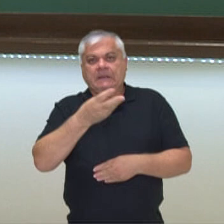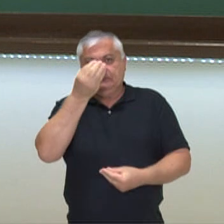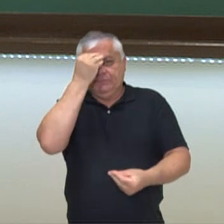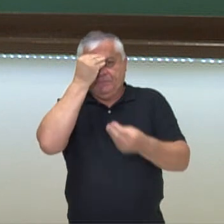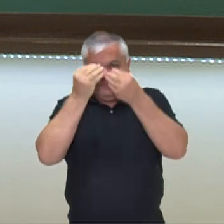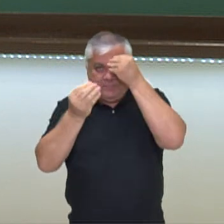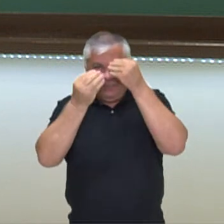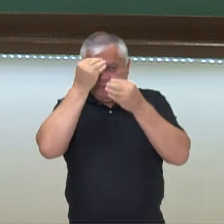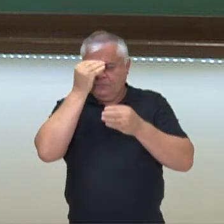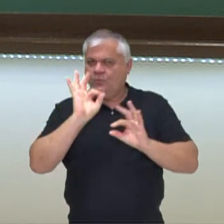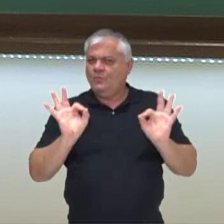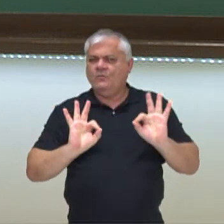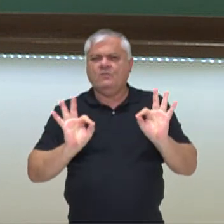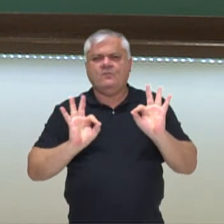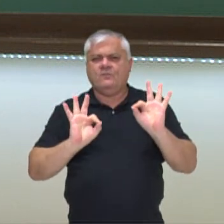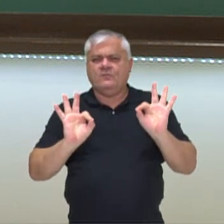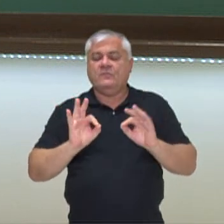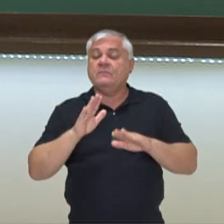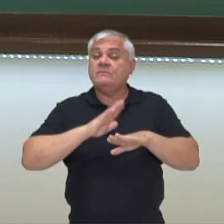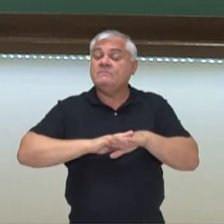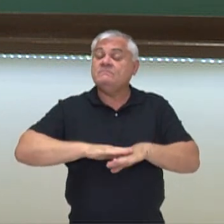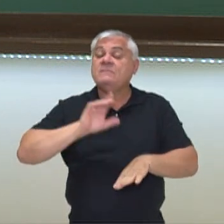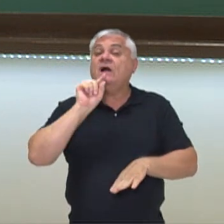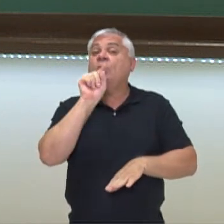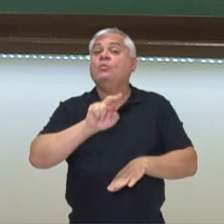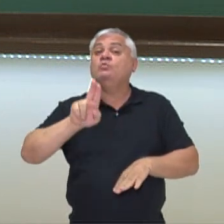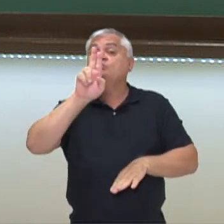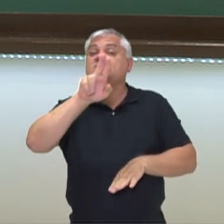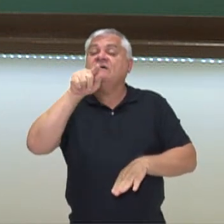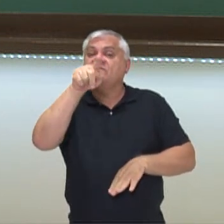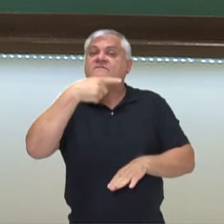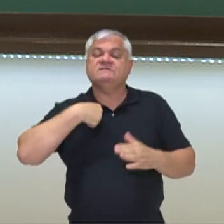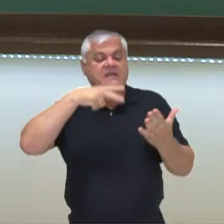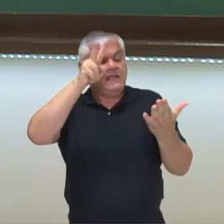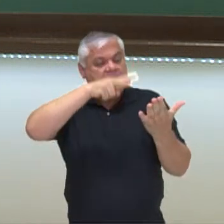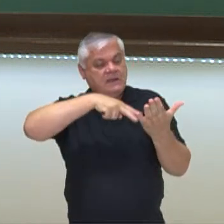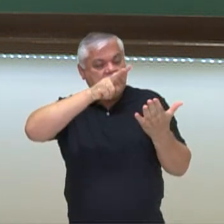memorização. Você precisa mais do que isso mostrar que é capaz